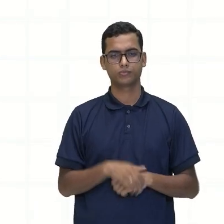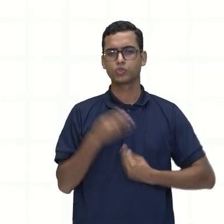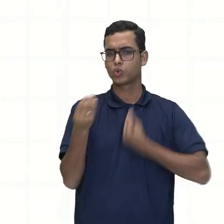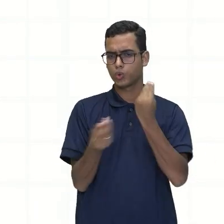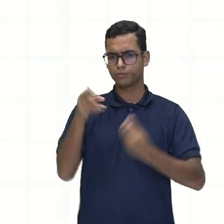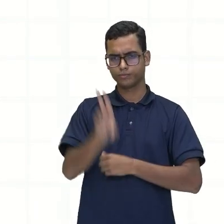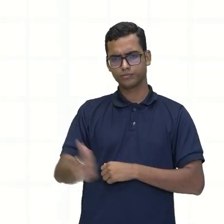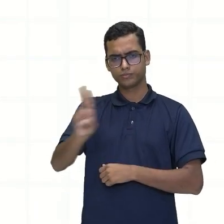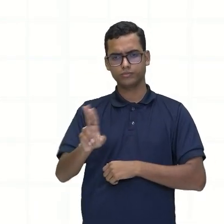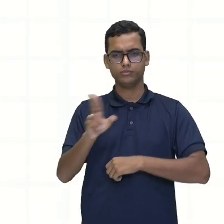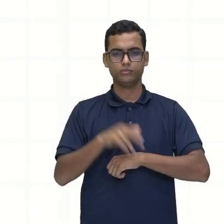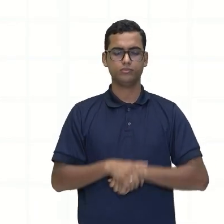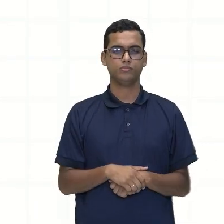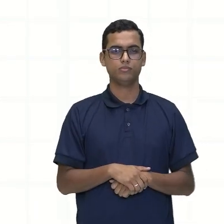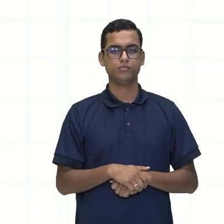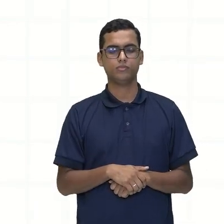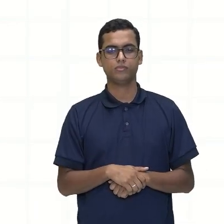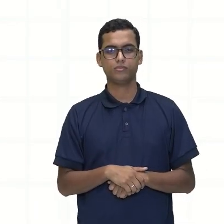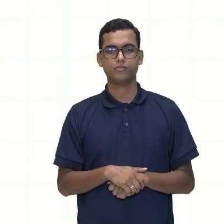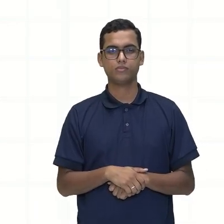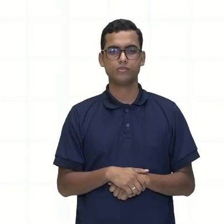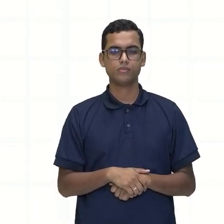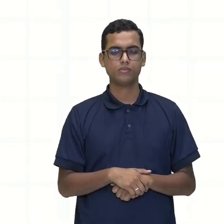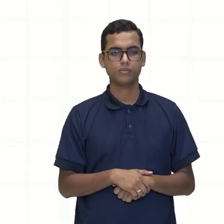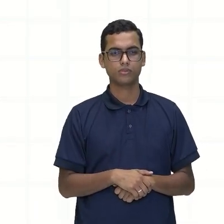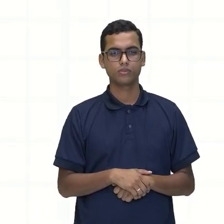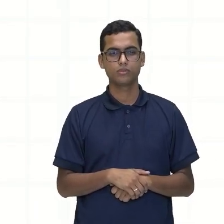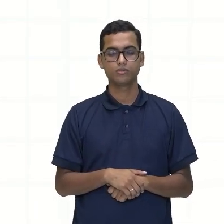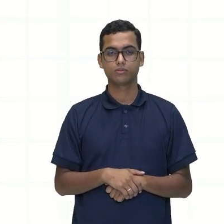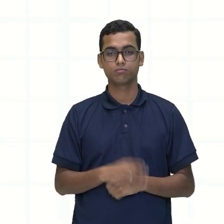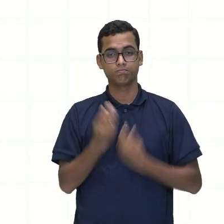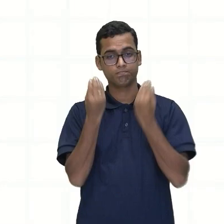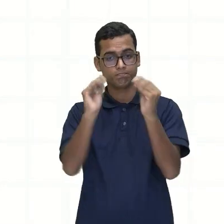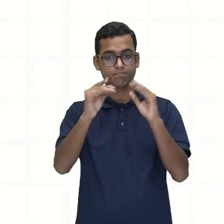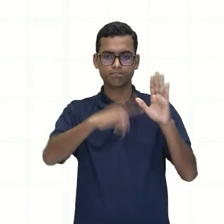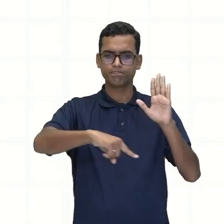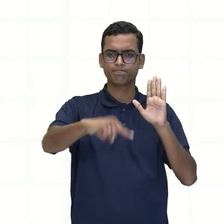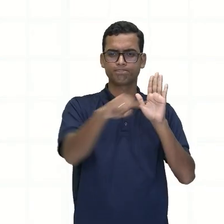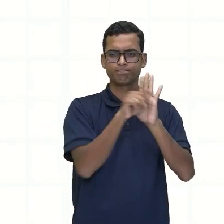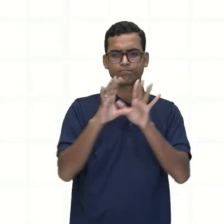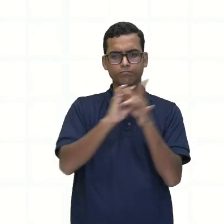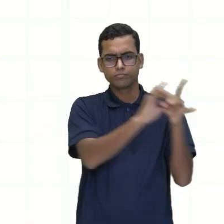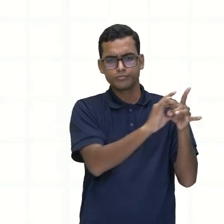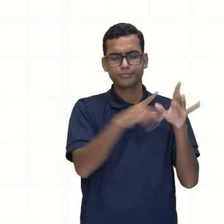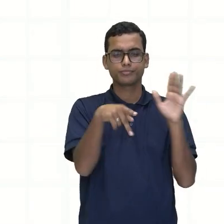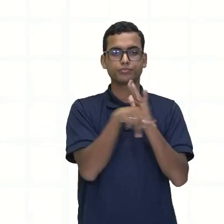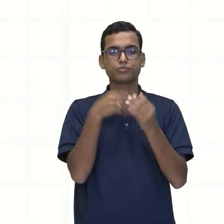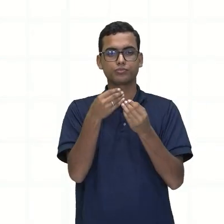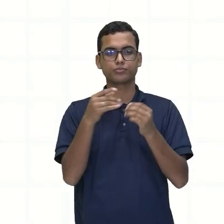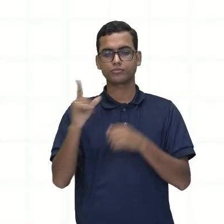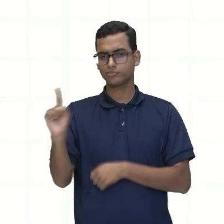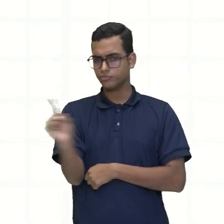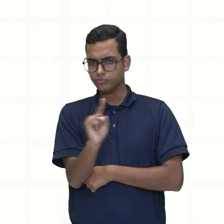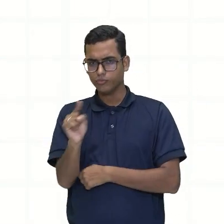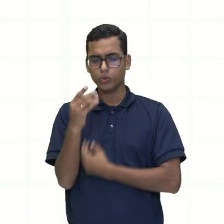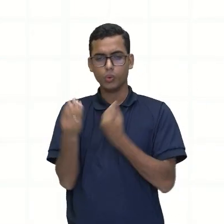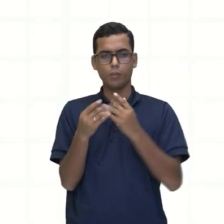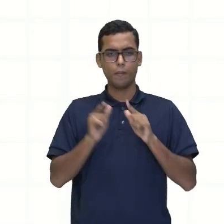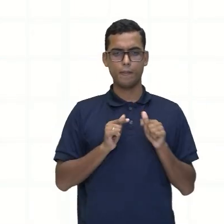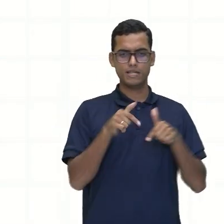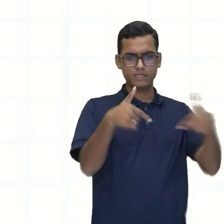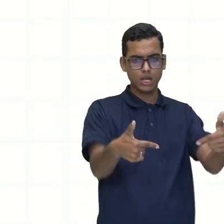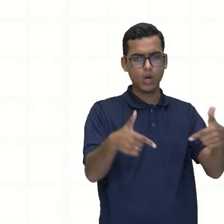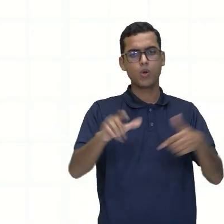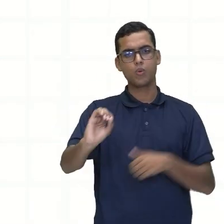Para falar de impossibilidade, basta colocá-lo na forma negativa. Quando uma ação ou evento é visto como impossível